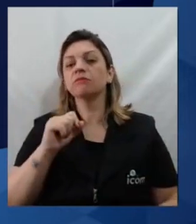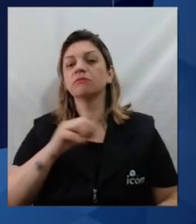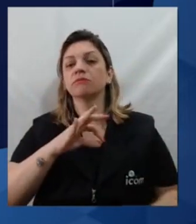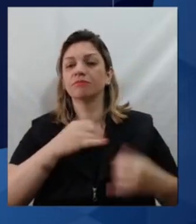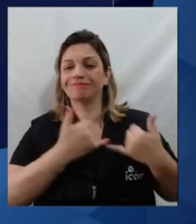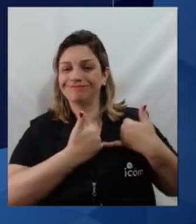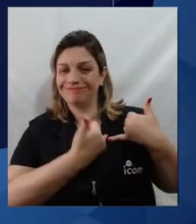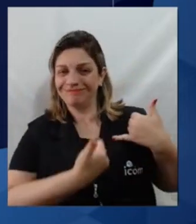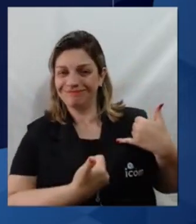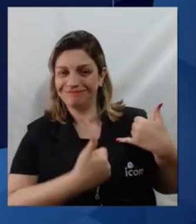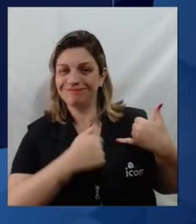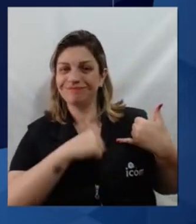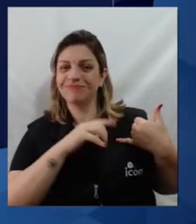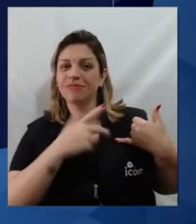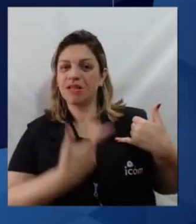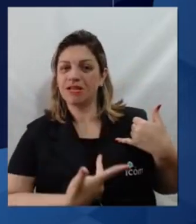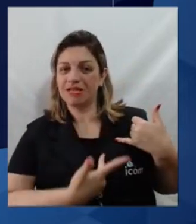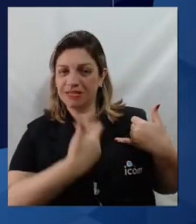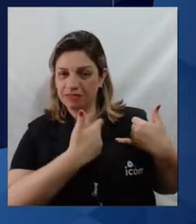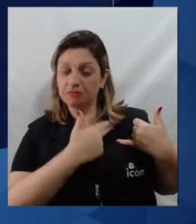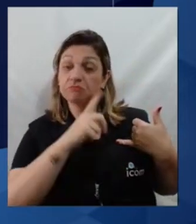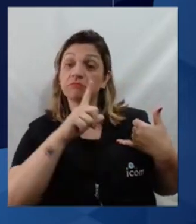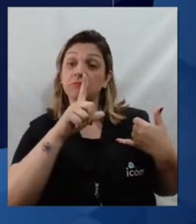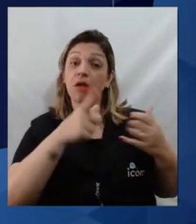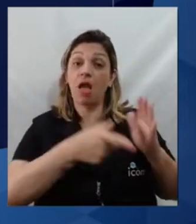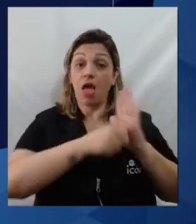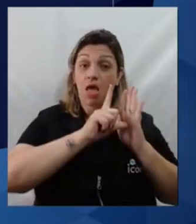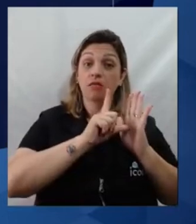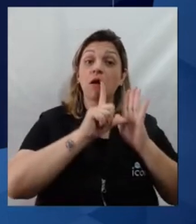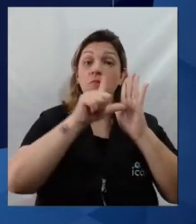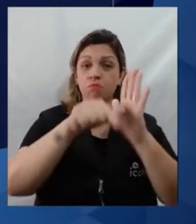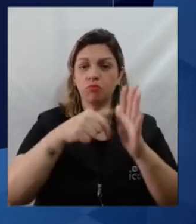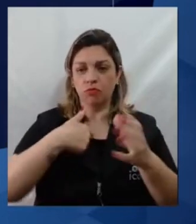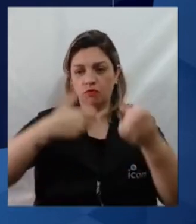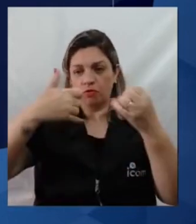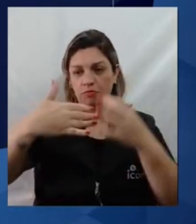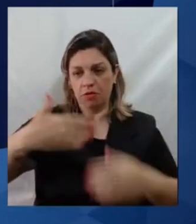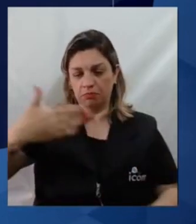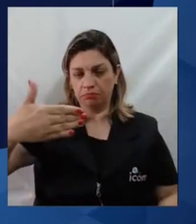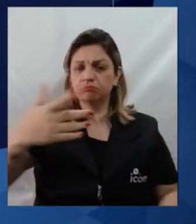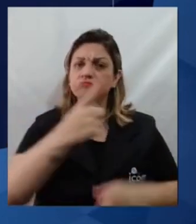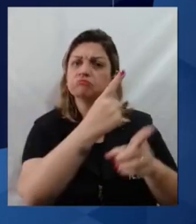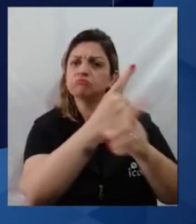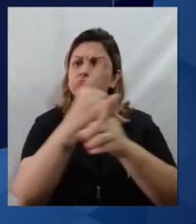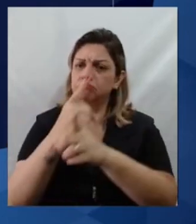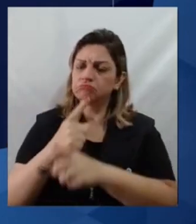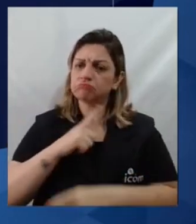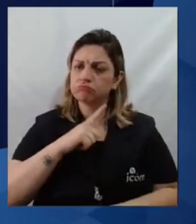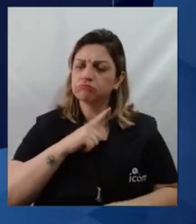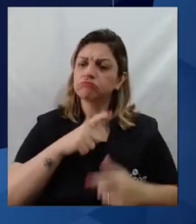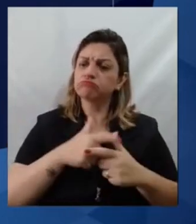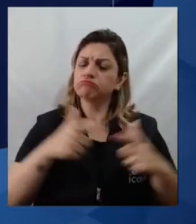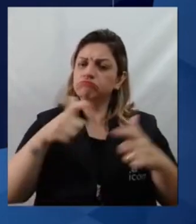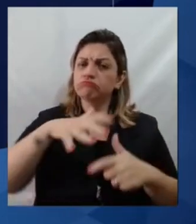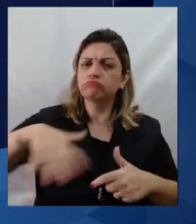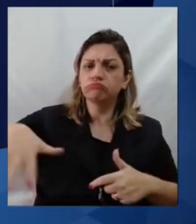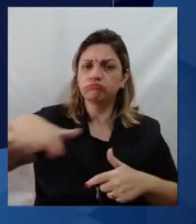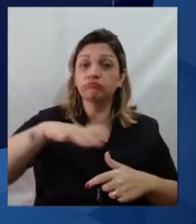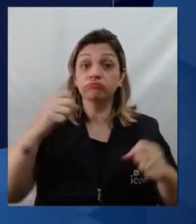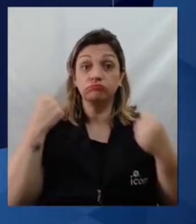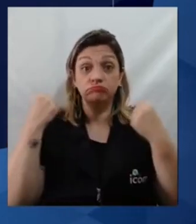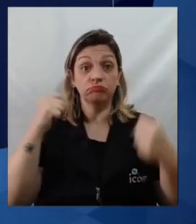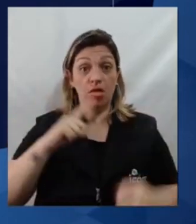e após as intervenções, que a gente já fala um pouco mais lá na frente. E foi identificado que, no geral, a atividade física ela é de